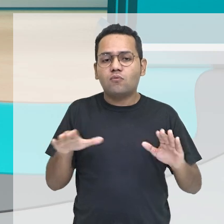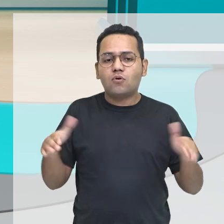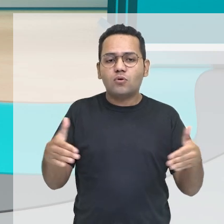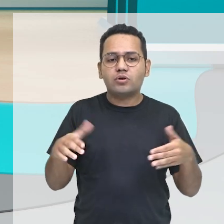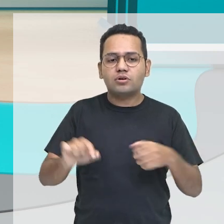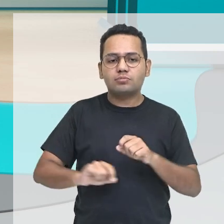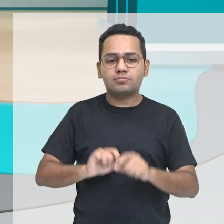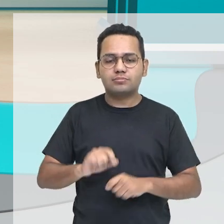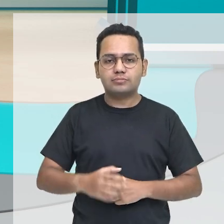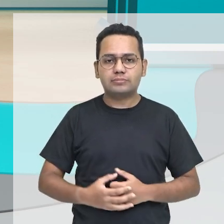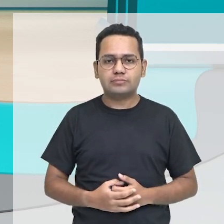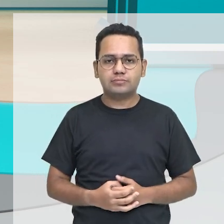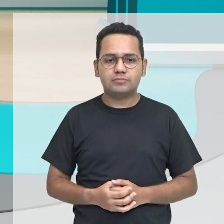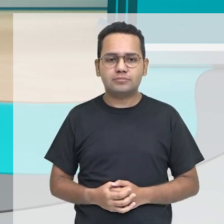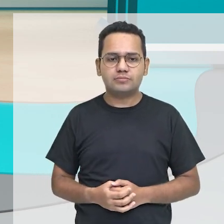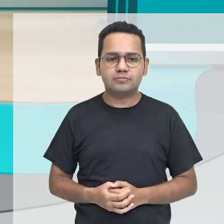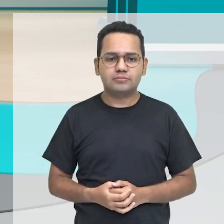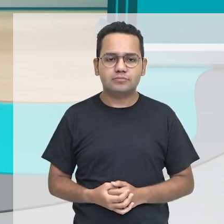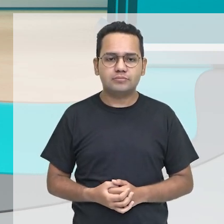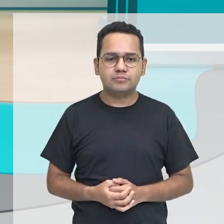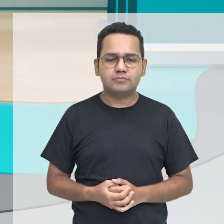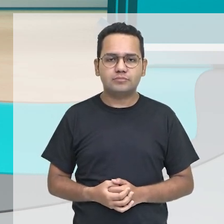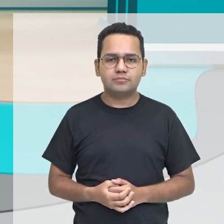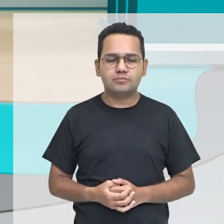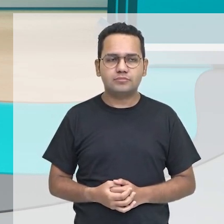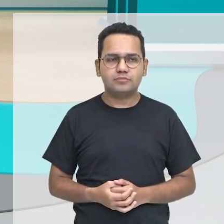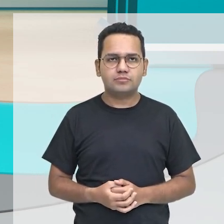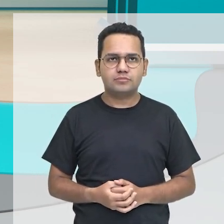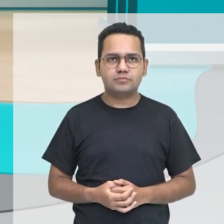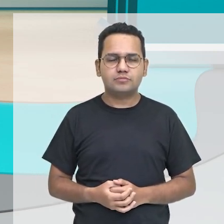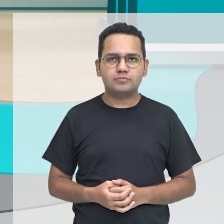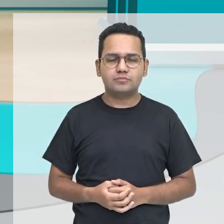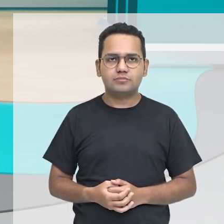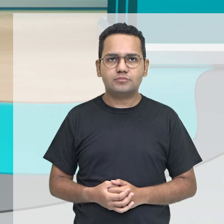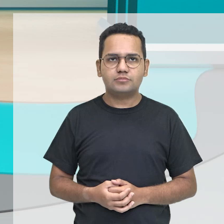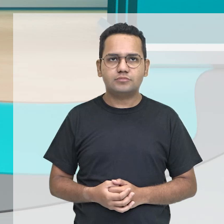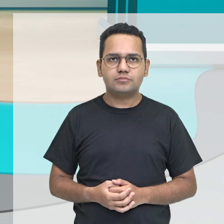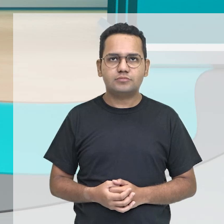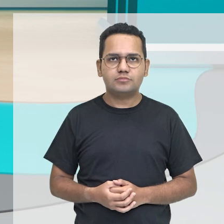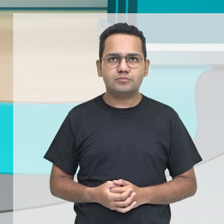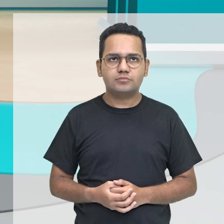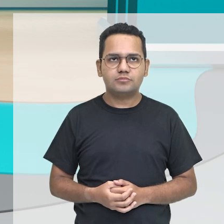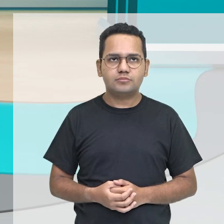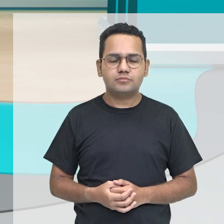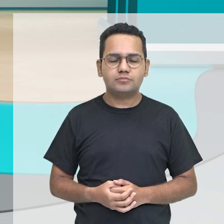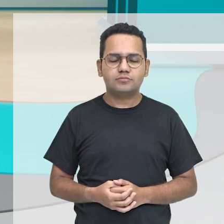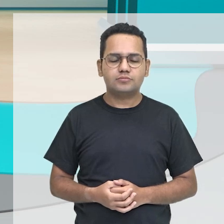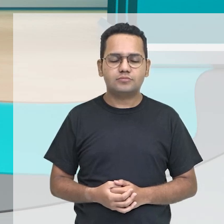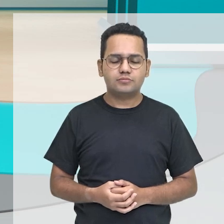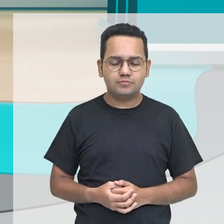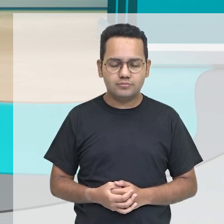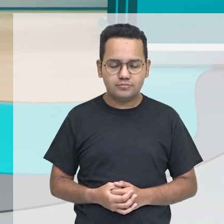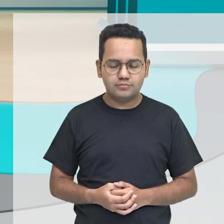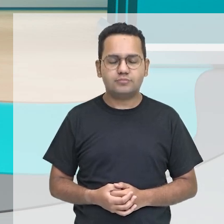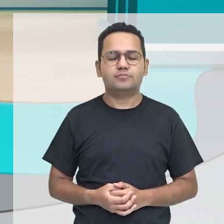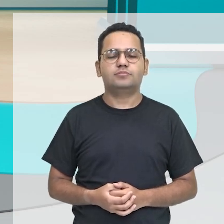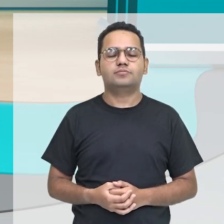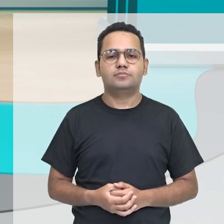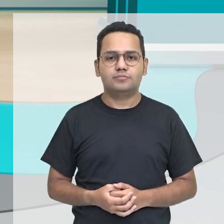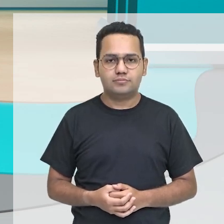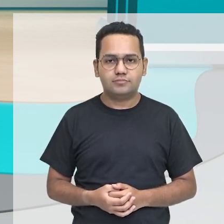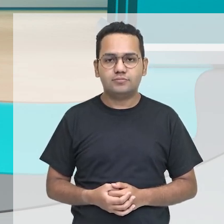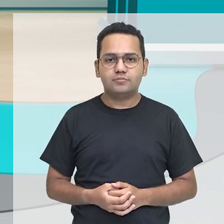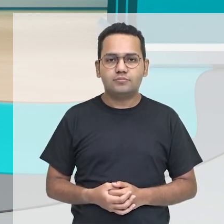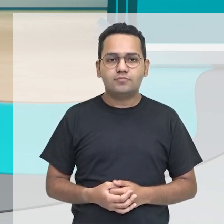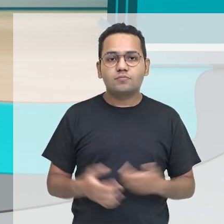Como este idioma ele saiu invadindo as regiões do Pacífico, ok? Então vamos se preparar,